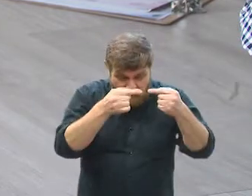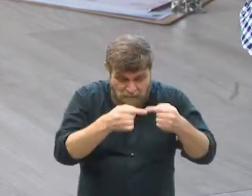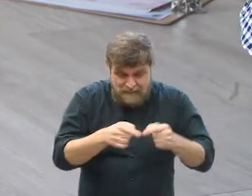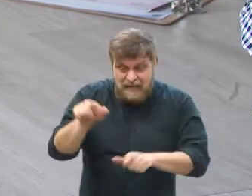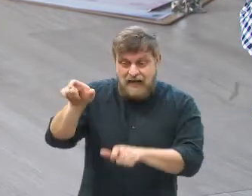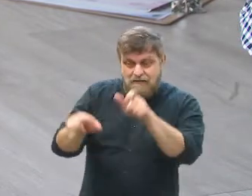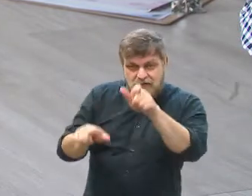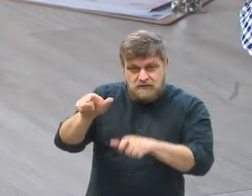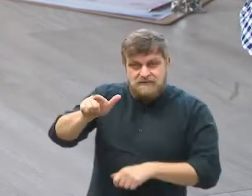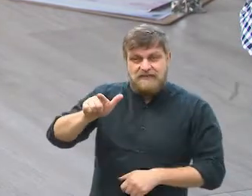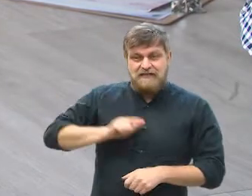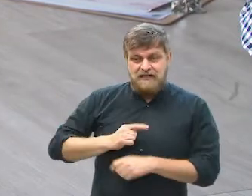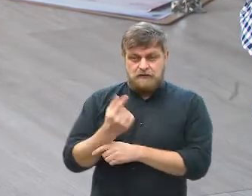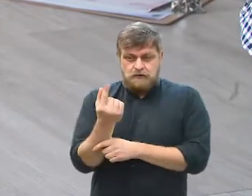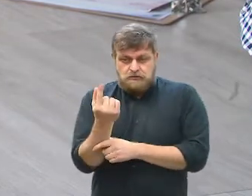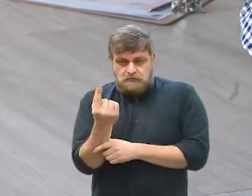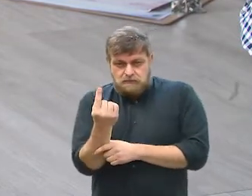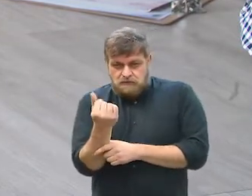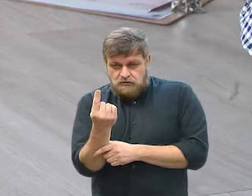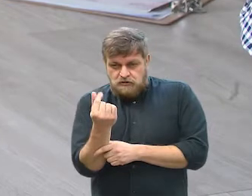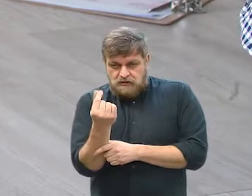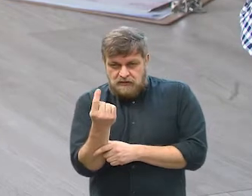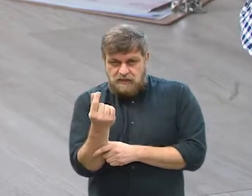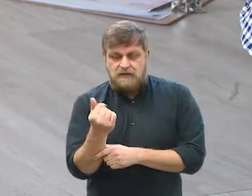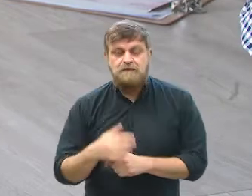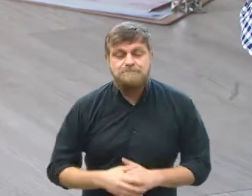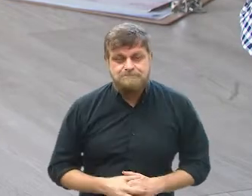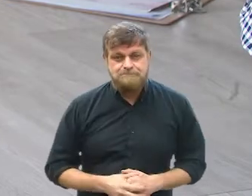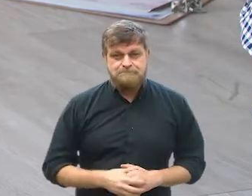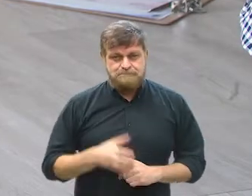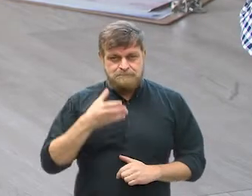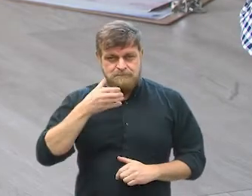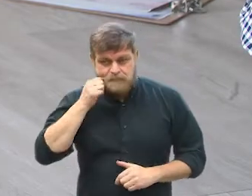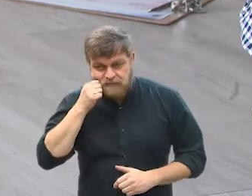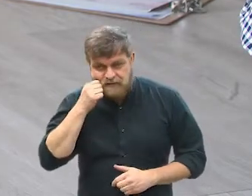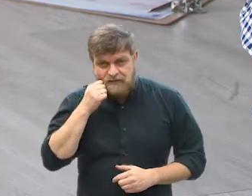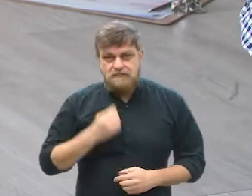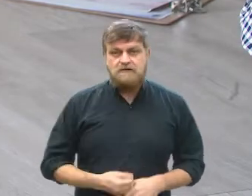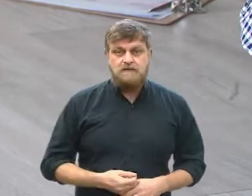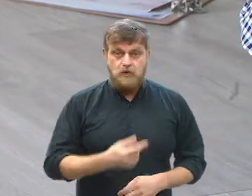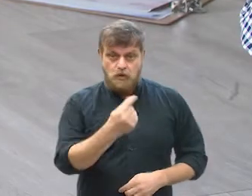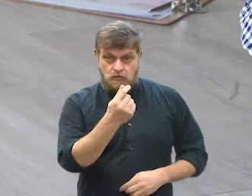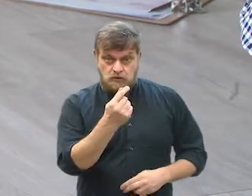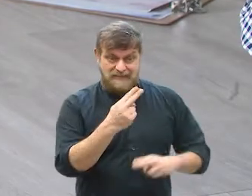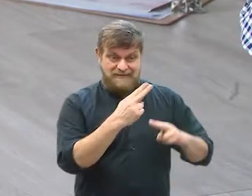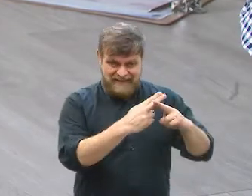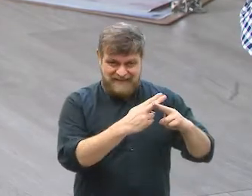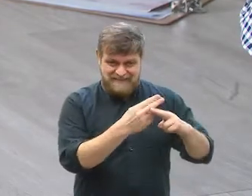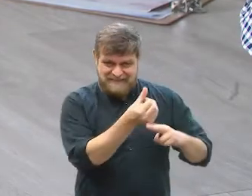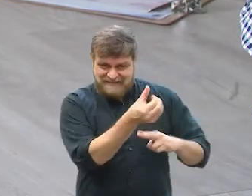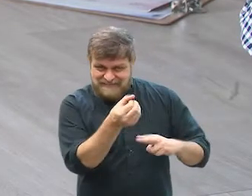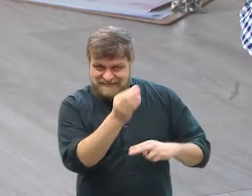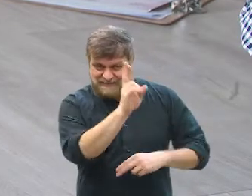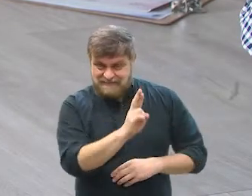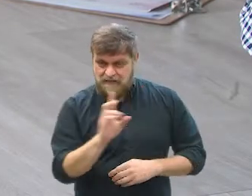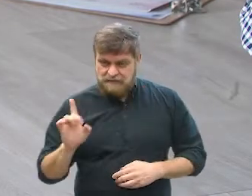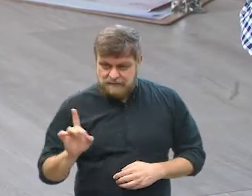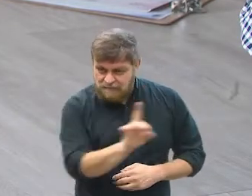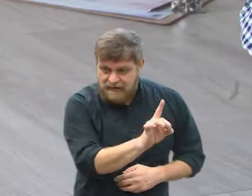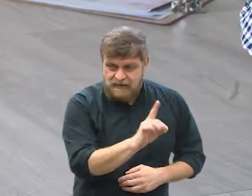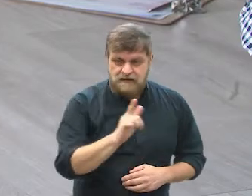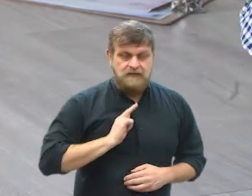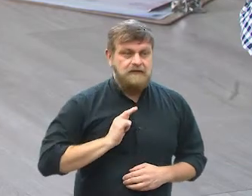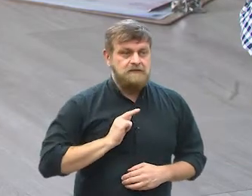que têm condições de estar recebendo os valores dos auxílios emergenciais, alguns aí bastante fizeram